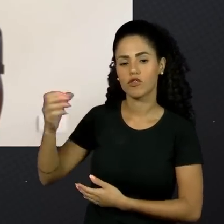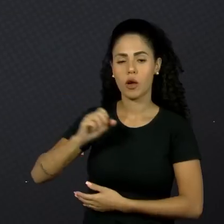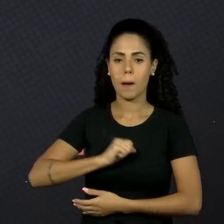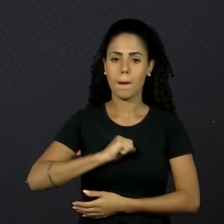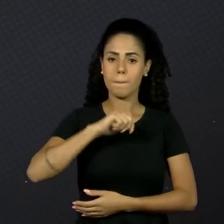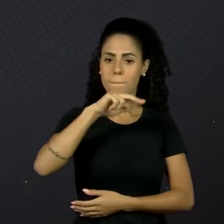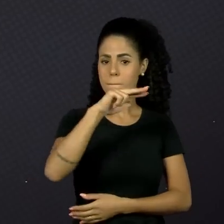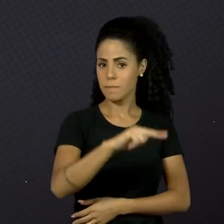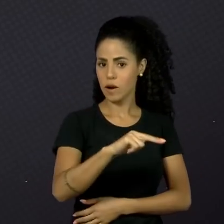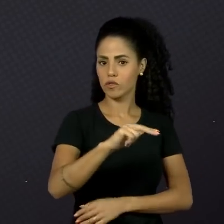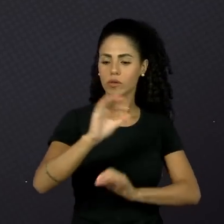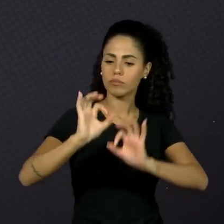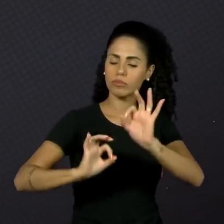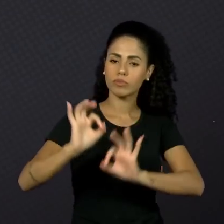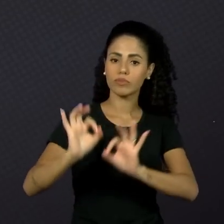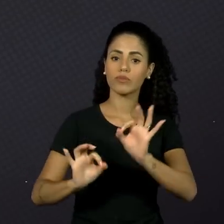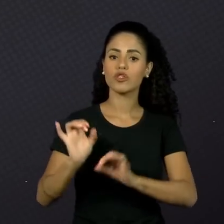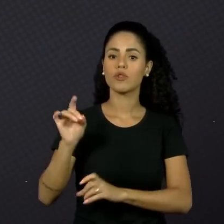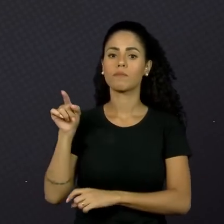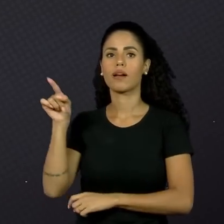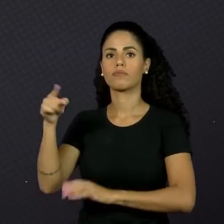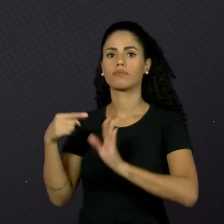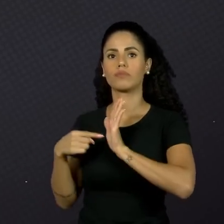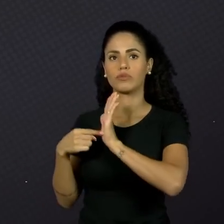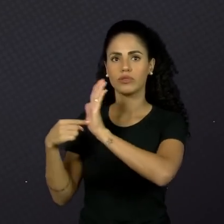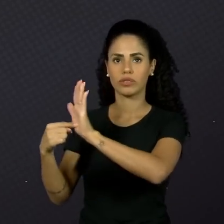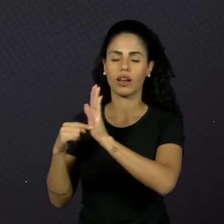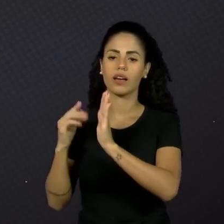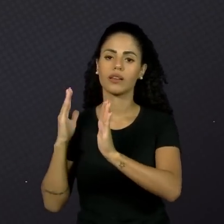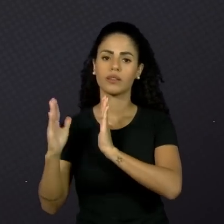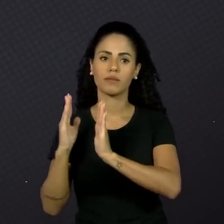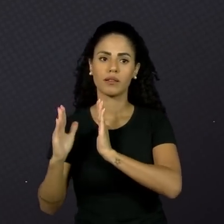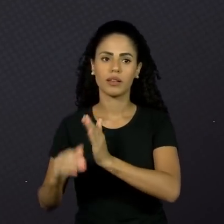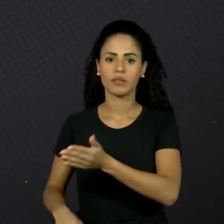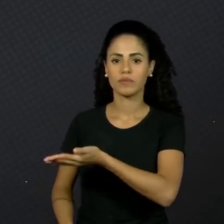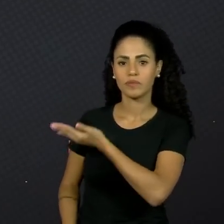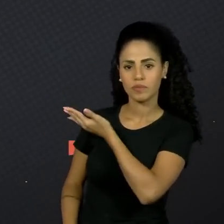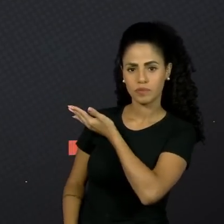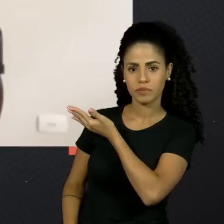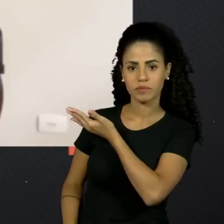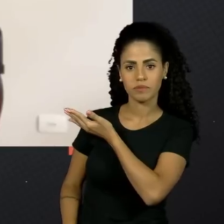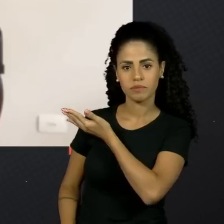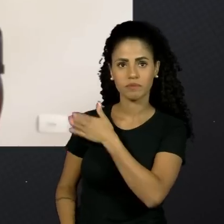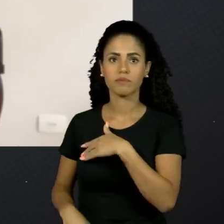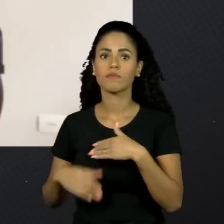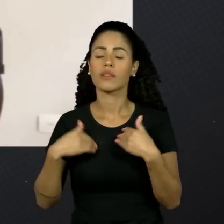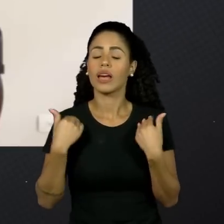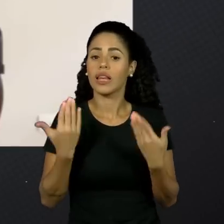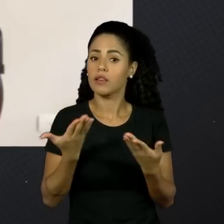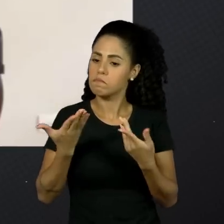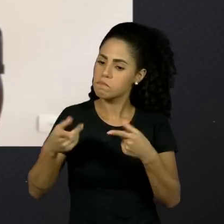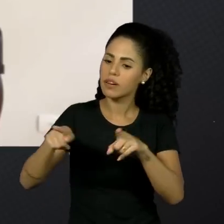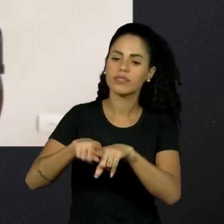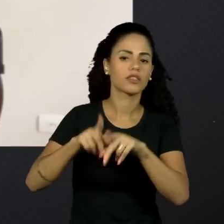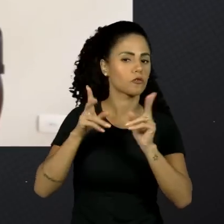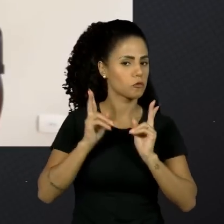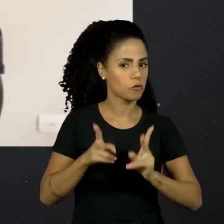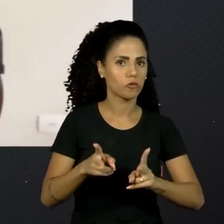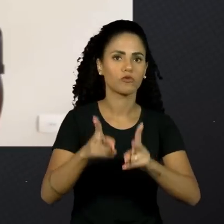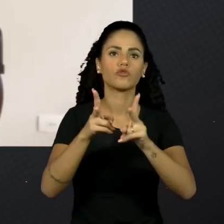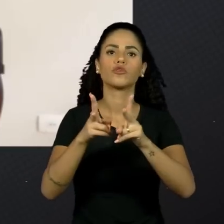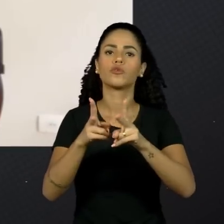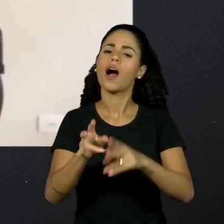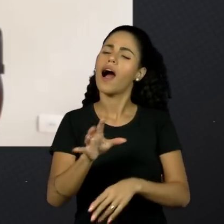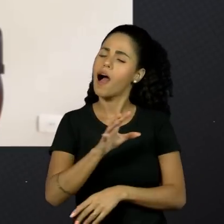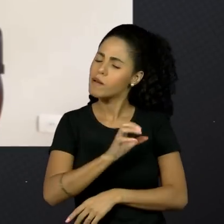essa montagem foi feita só para ir para Portugal, do Intimidade Indecente, junto com o Caruso. Bom, a nossa parceria segue, tá? Nosso